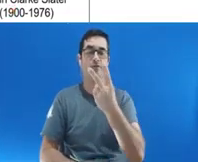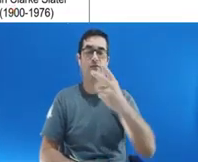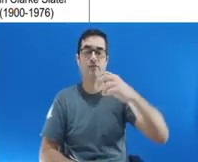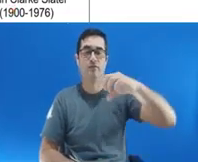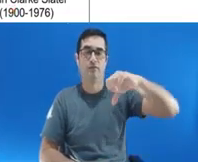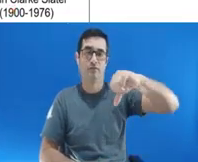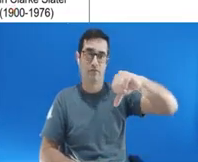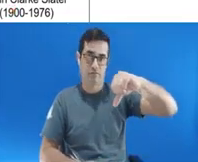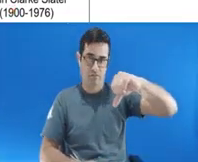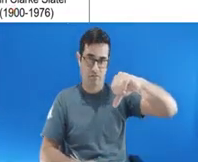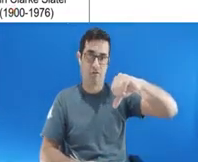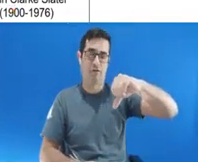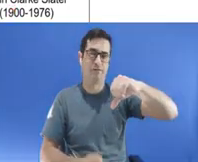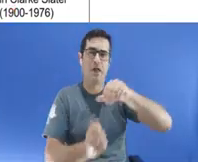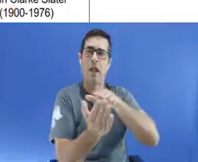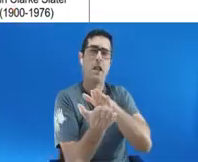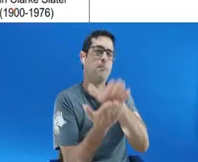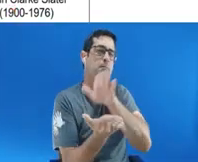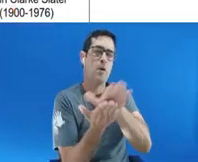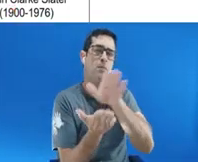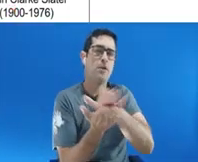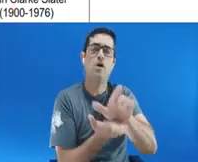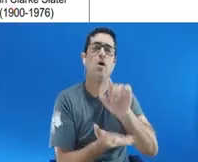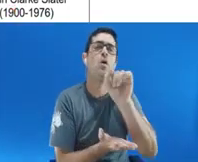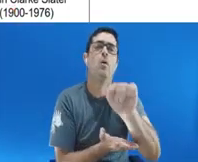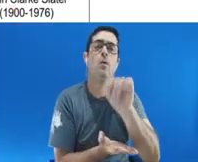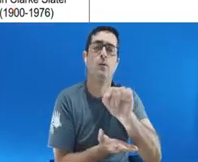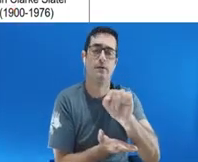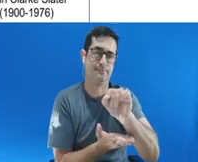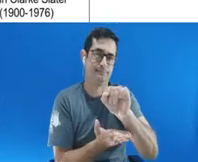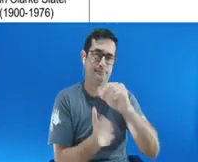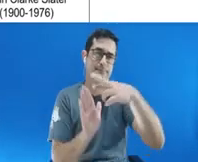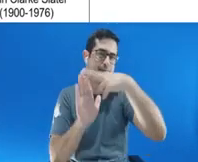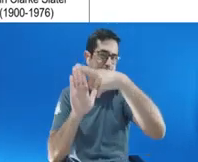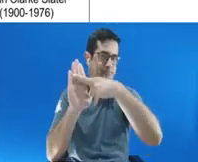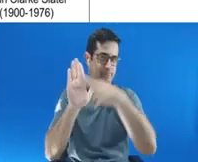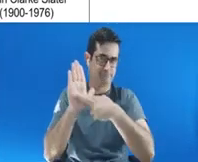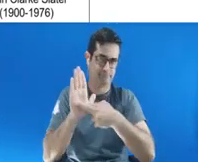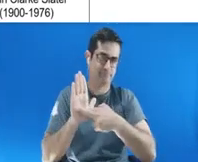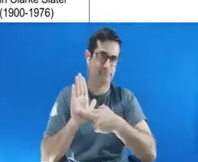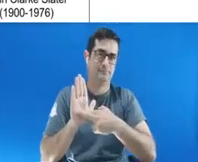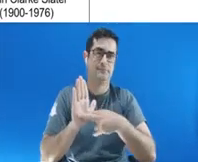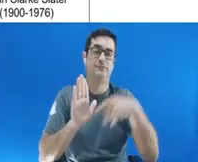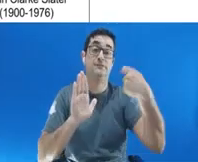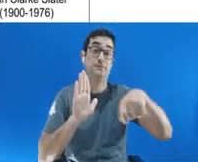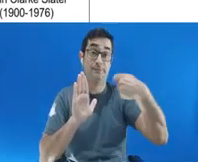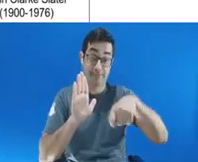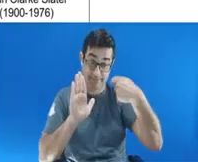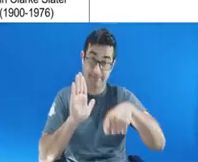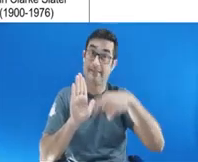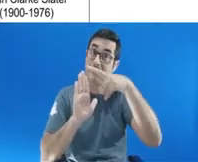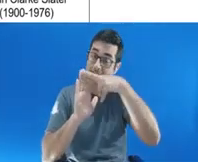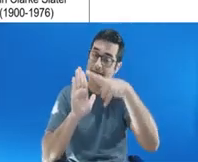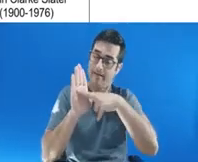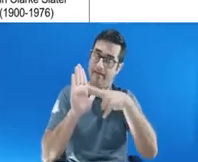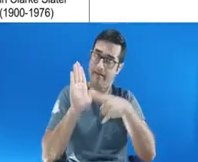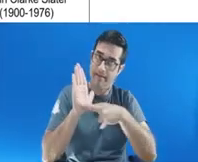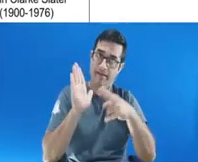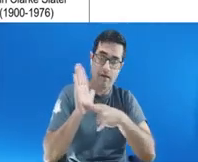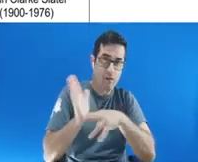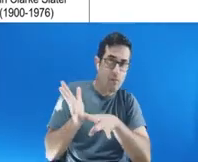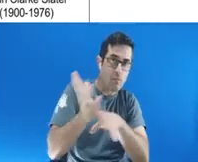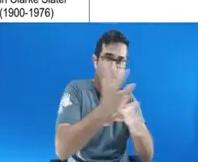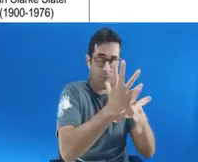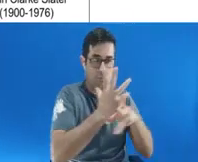Ele publicou que eu deveria seguir umas regras para poder calcular a